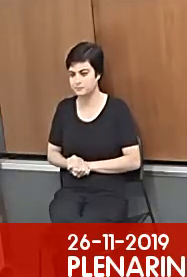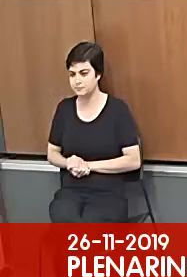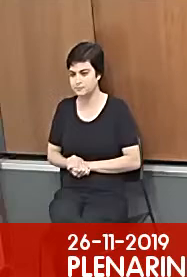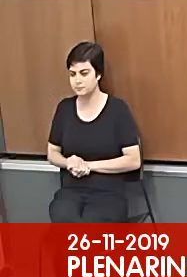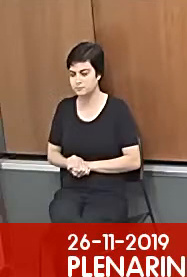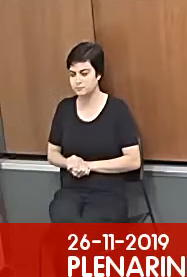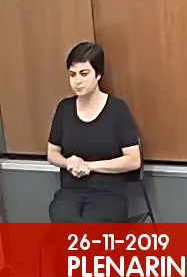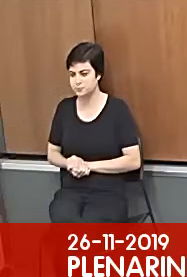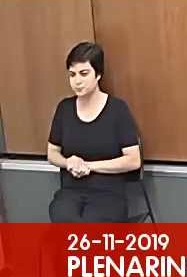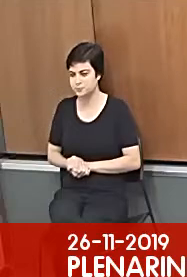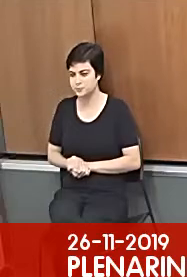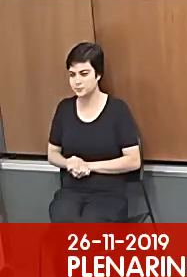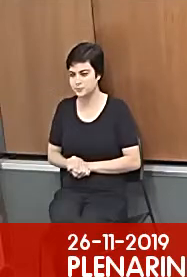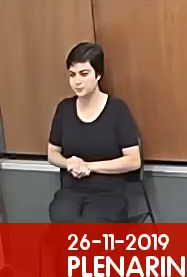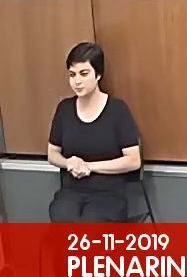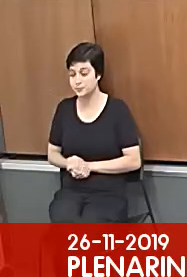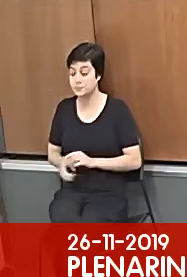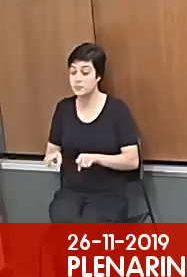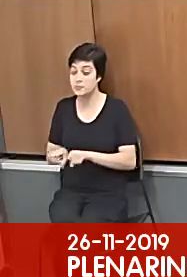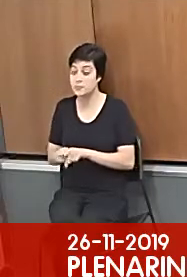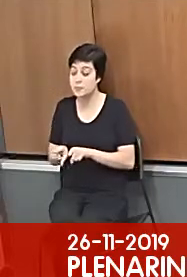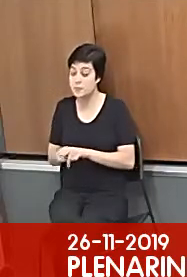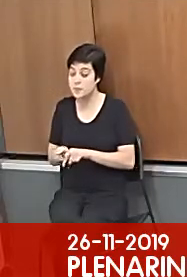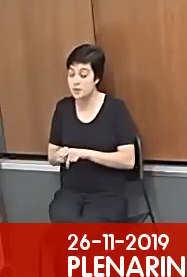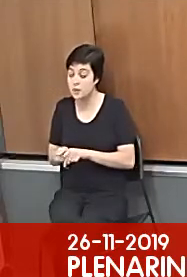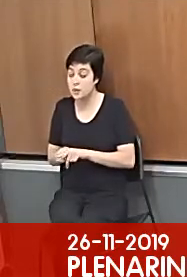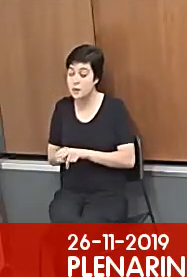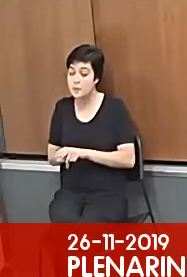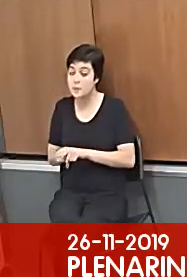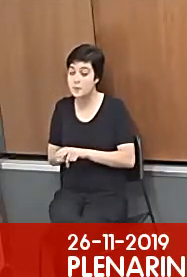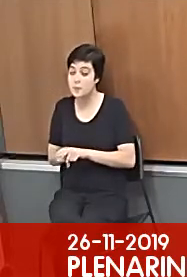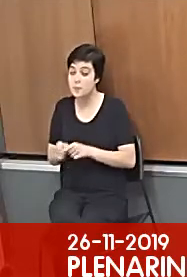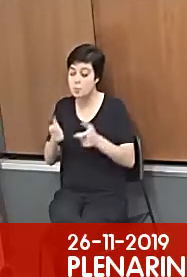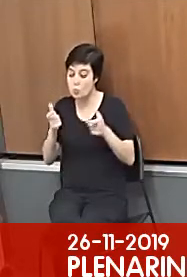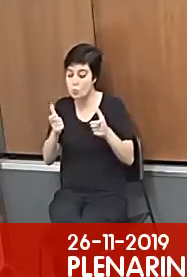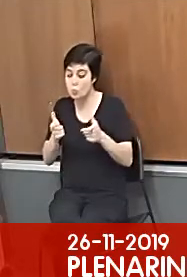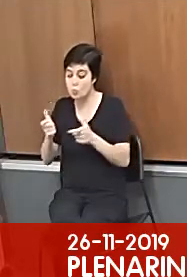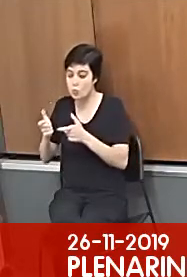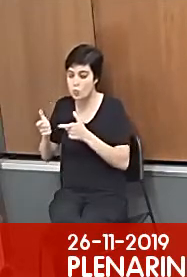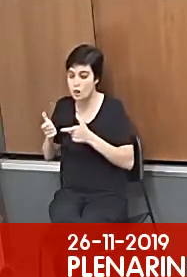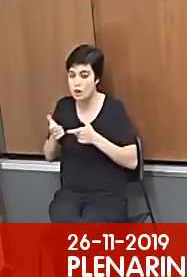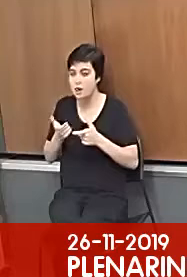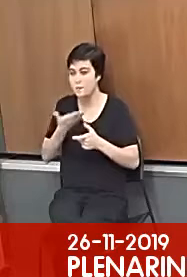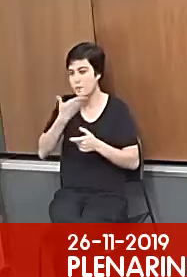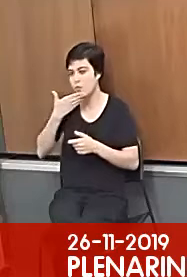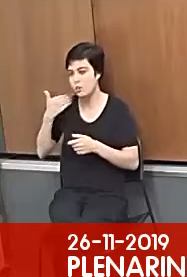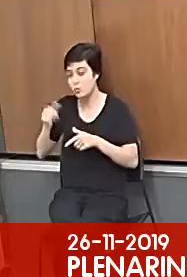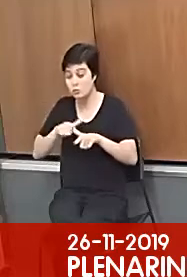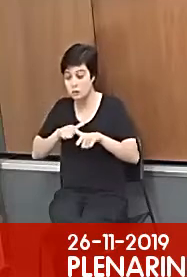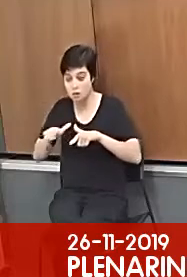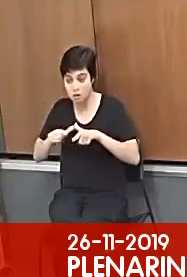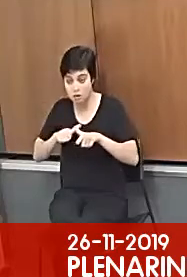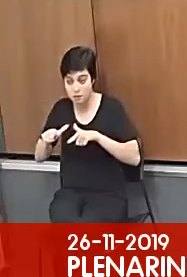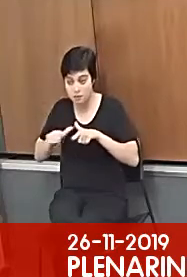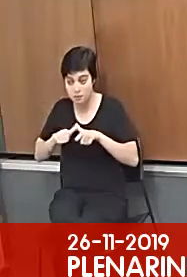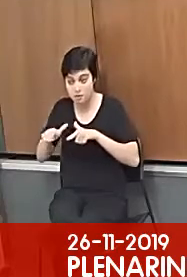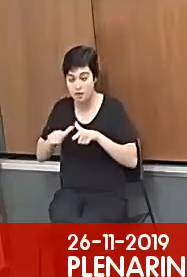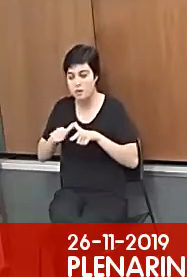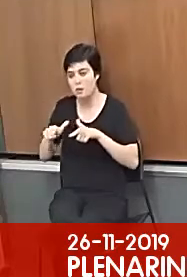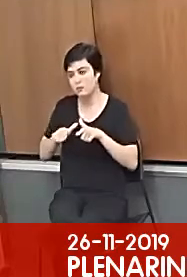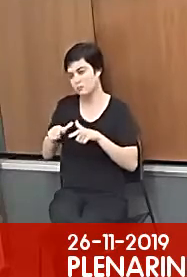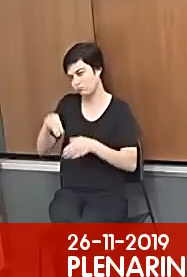desde a melhoria do ambiente na qualidade do trabalho, da promoção